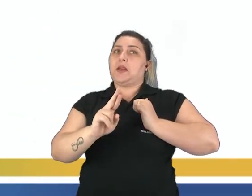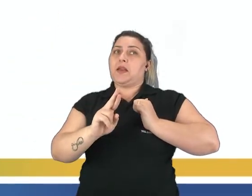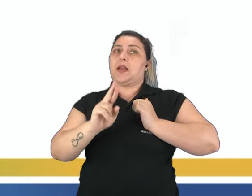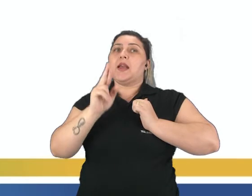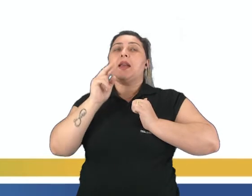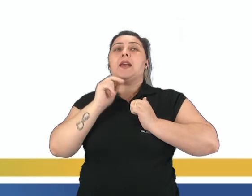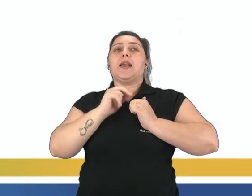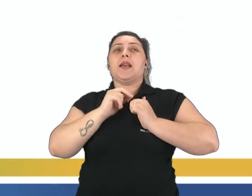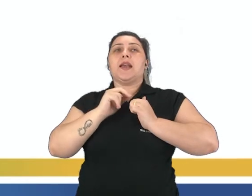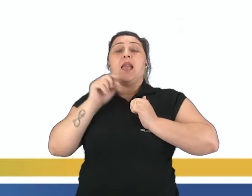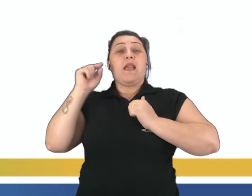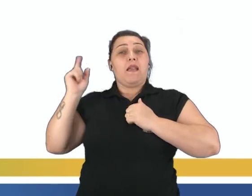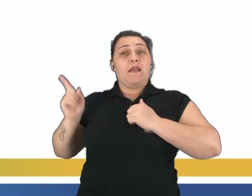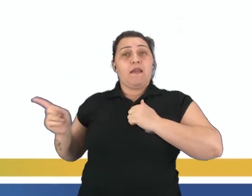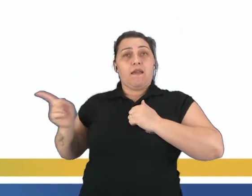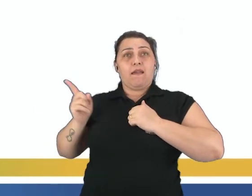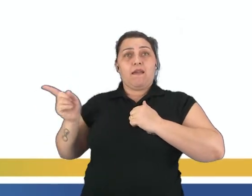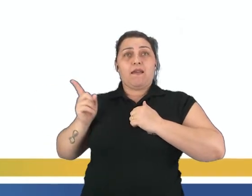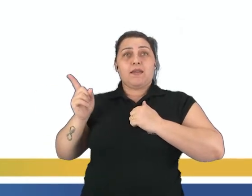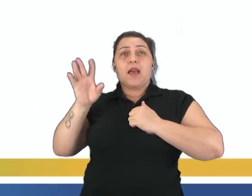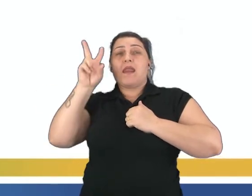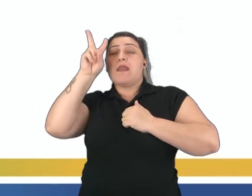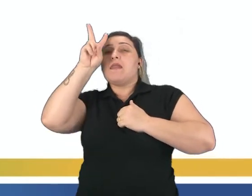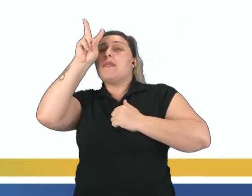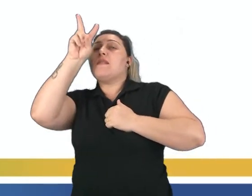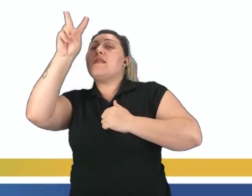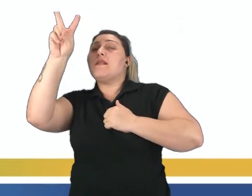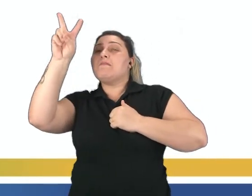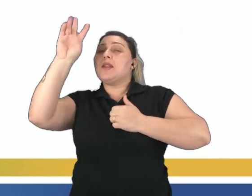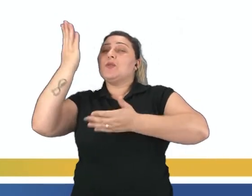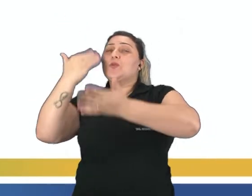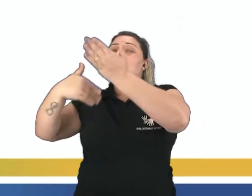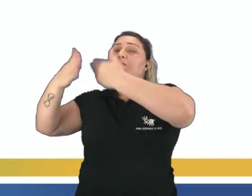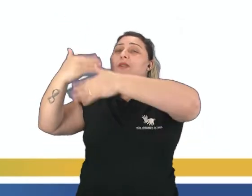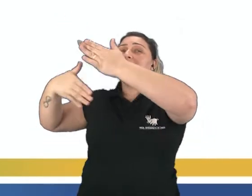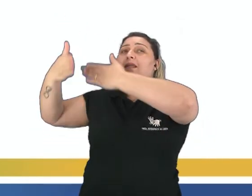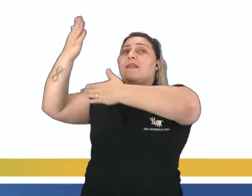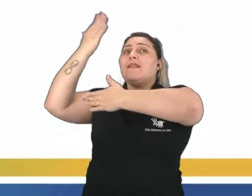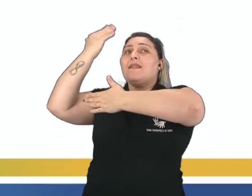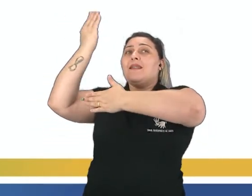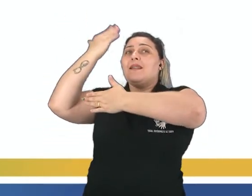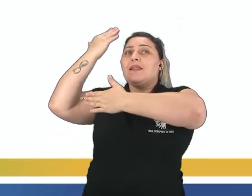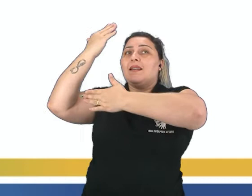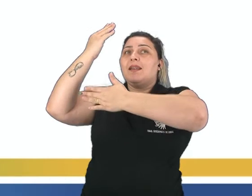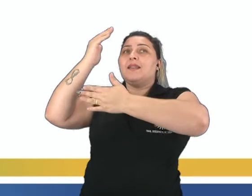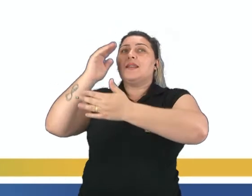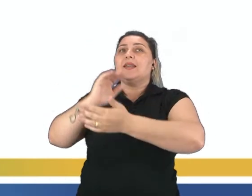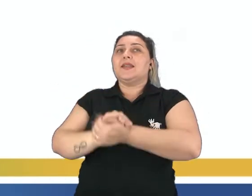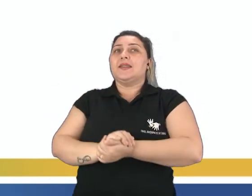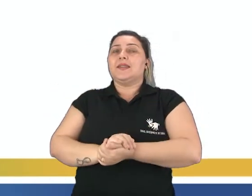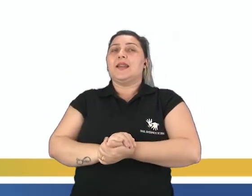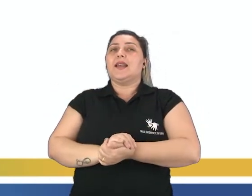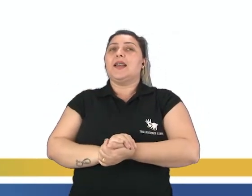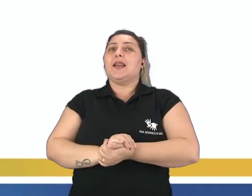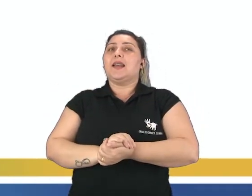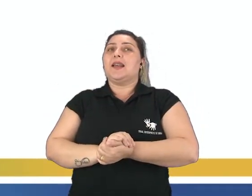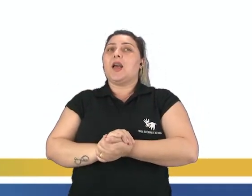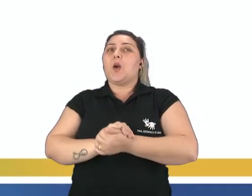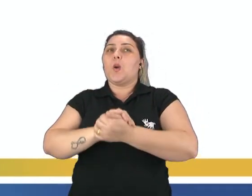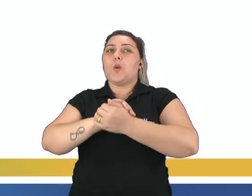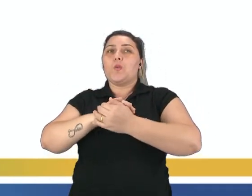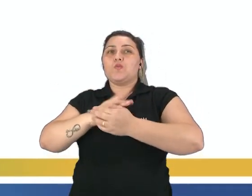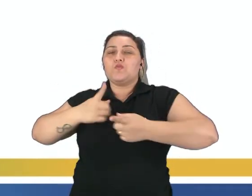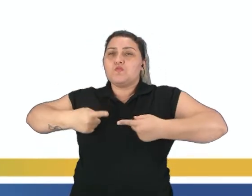né? Ele está recordando coisas passadas. As grandes batalhas